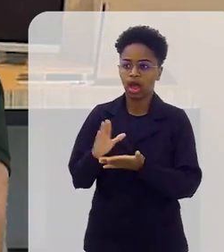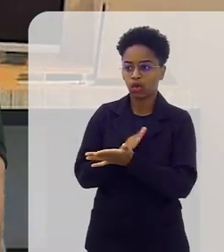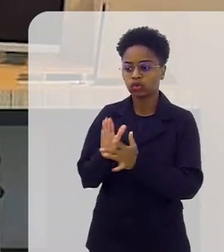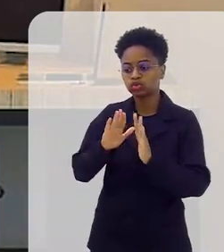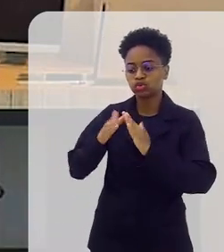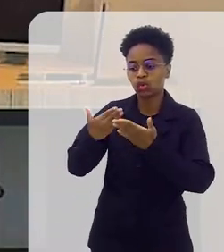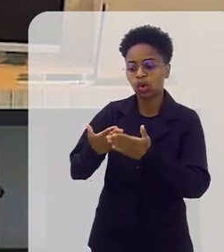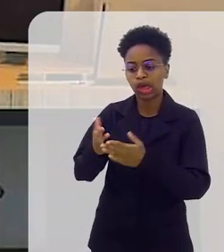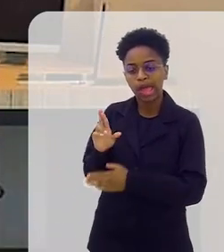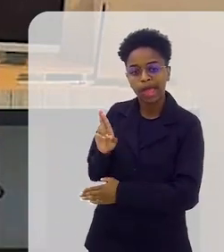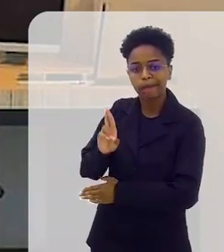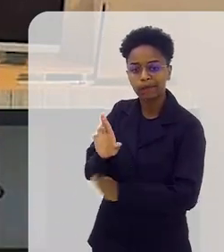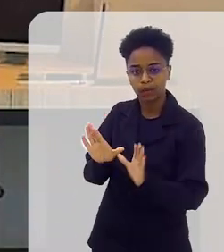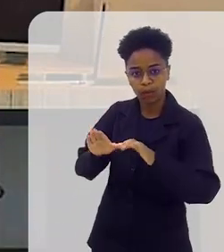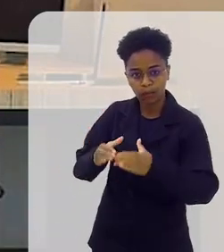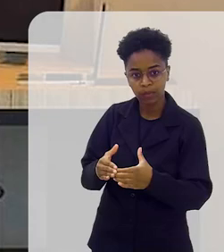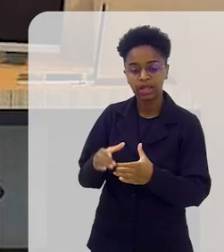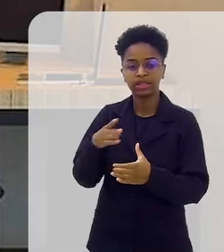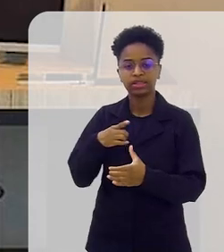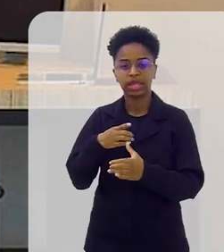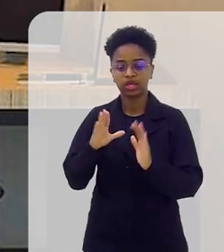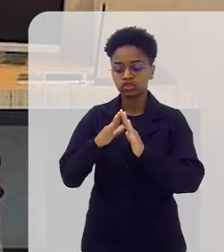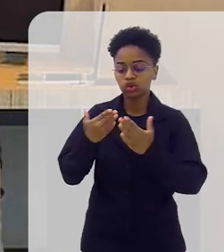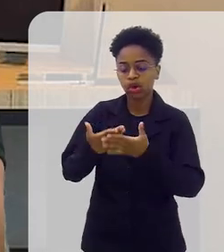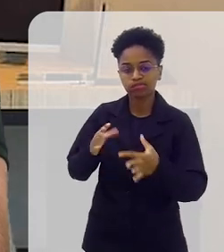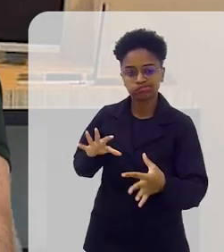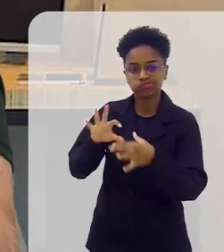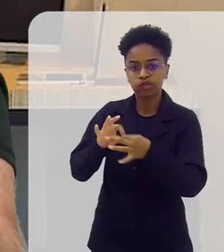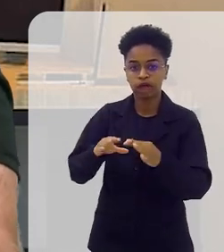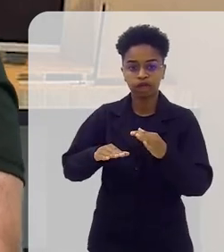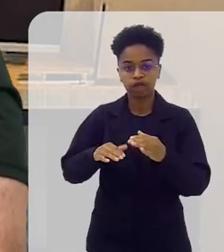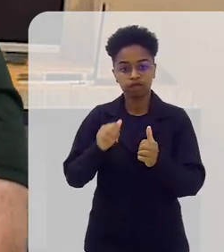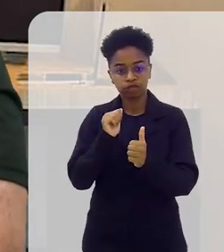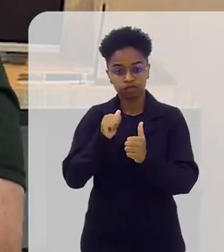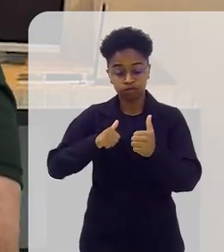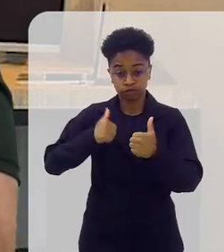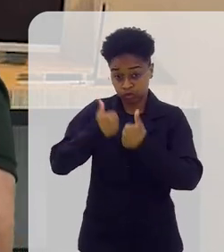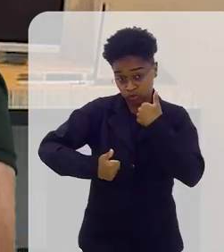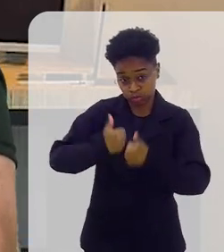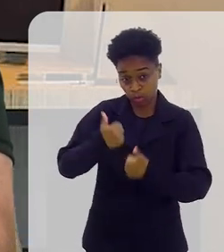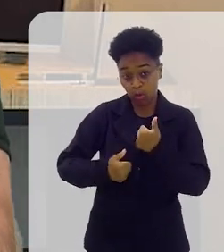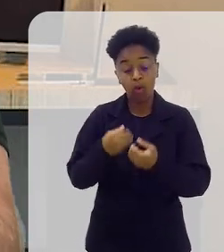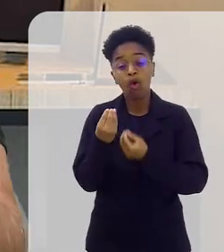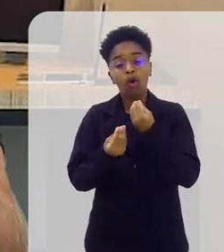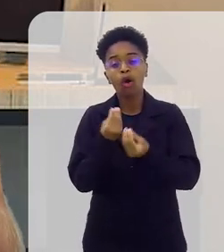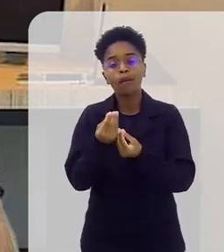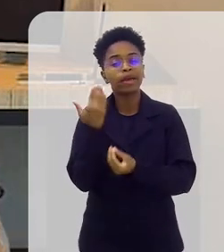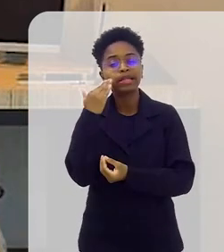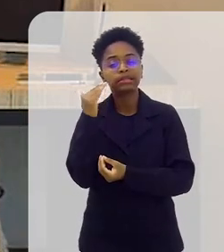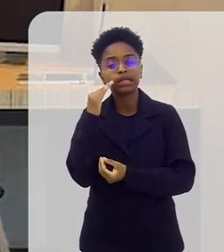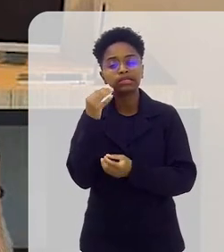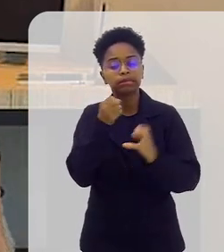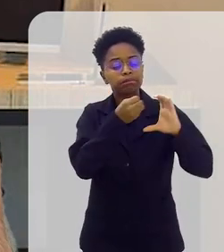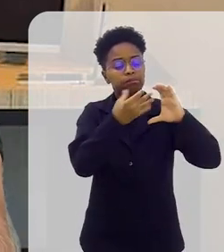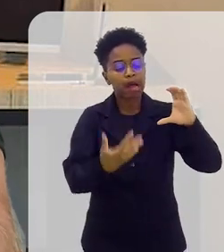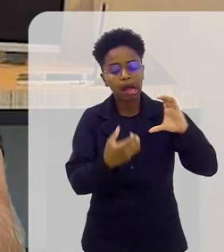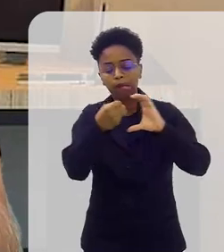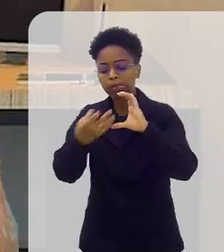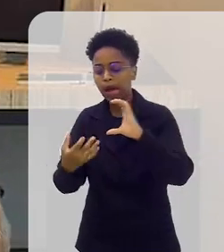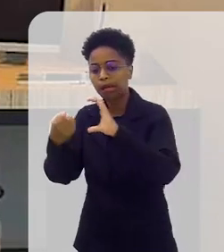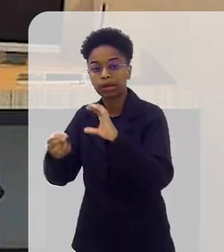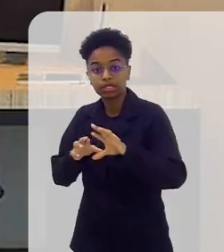uma escola que representa uma comunidade inteira, uma escola ligada a um clube de futebol. Como é que é possível você entender